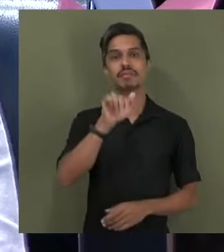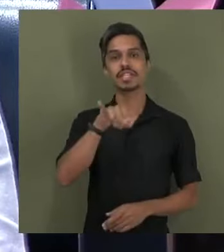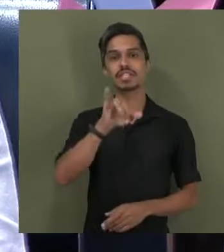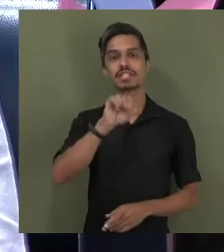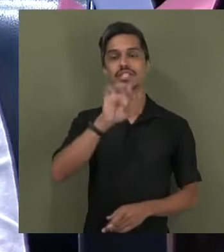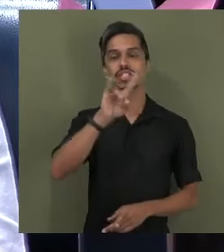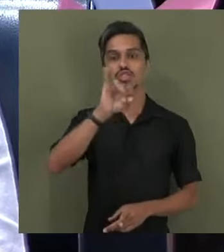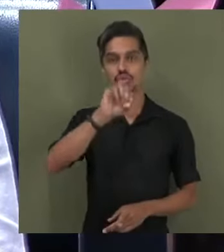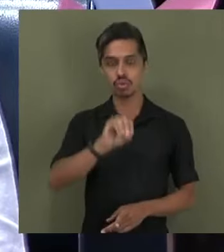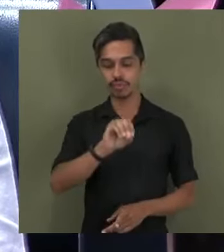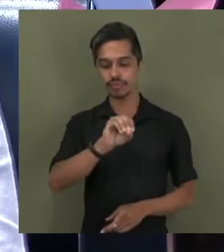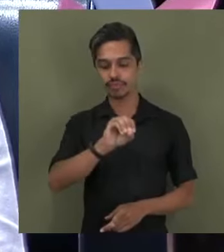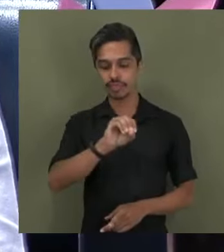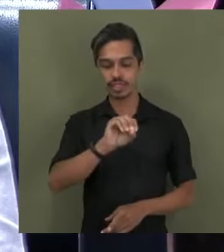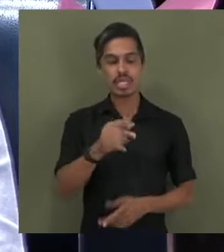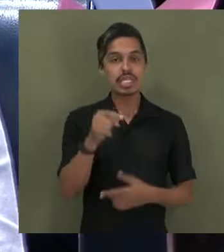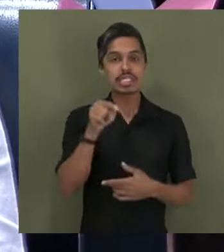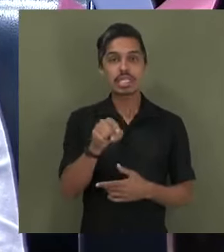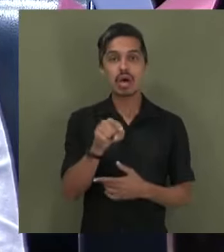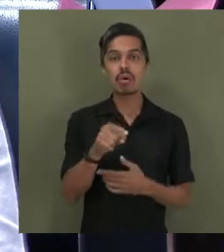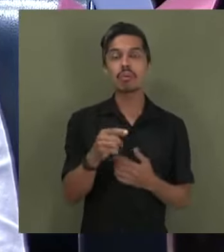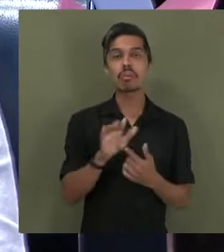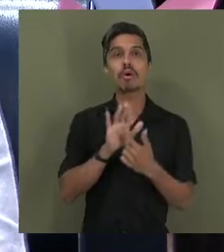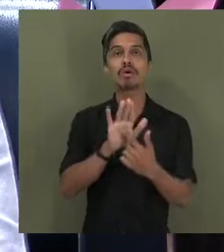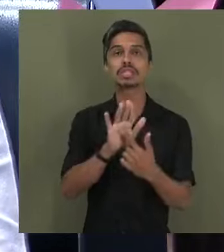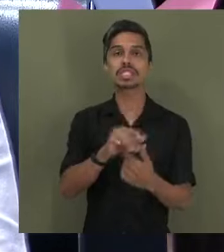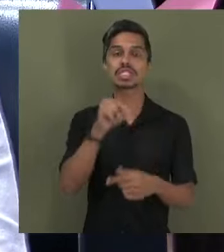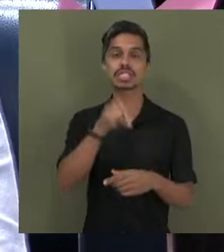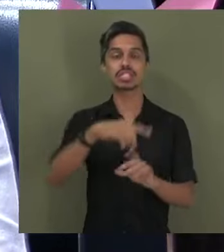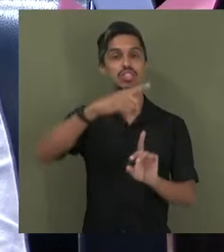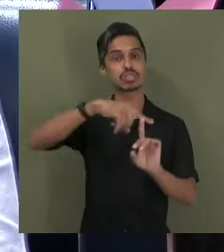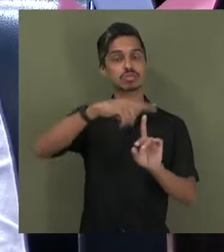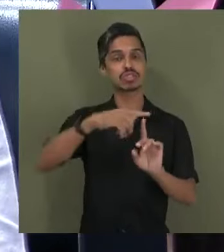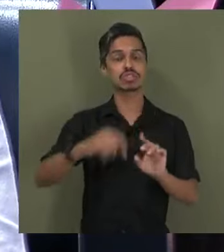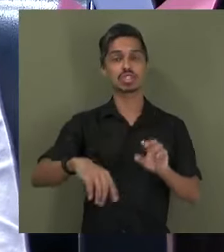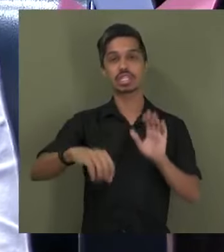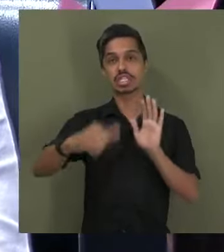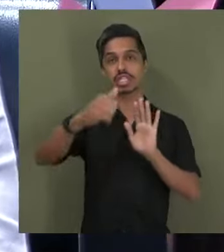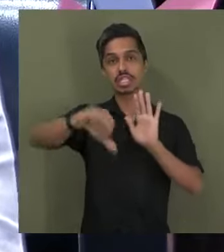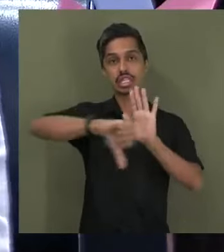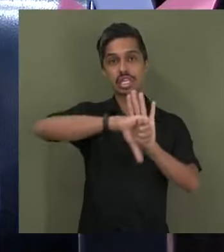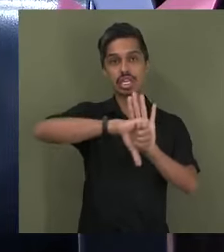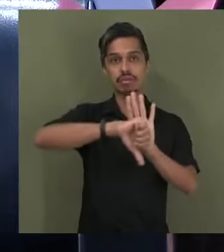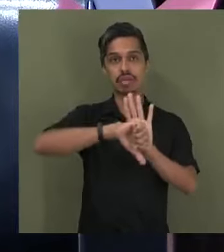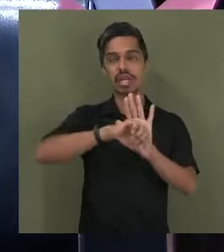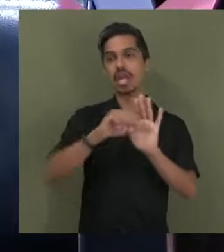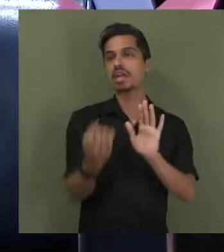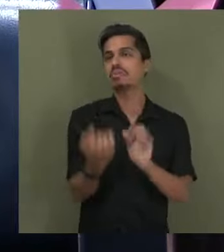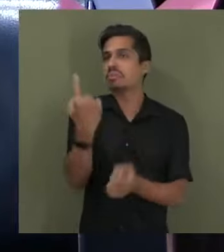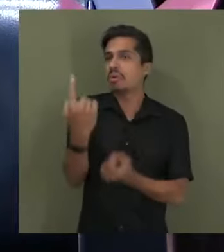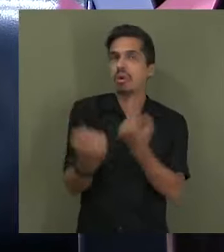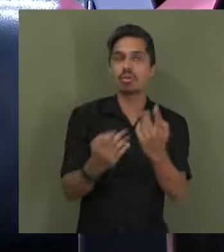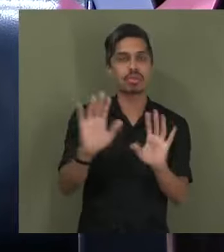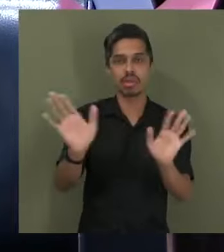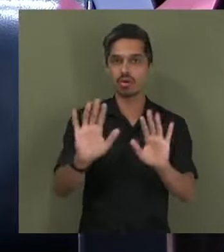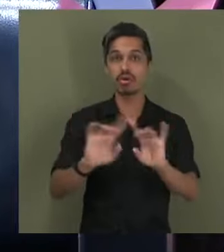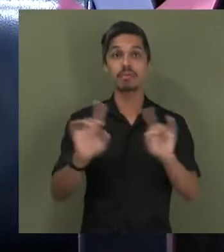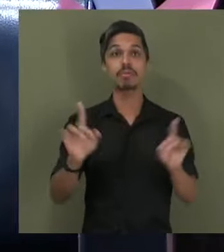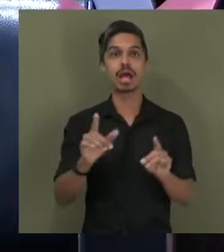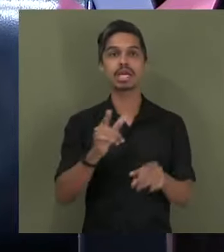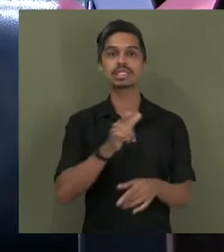inequívoca de que esse tipo de crime não é isolado, mas sim inserido em um contexto